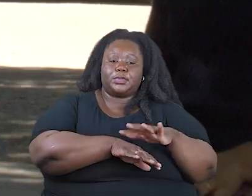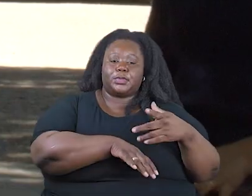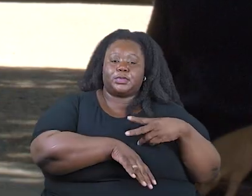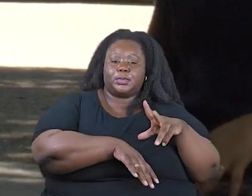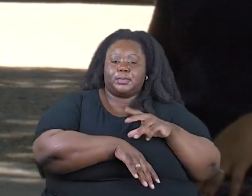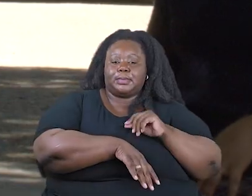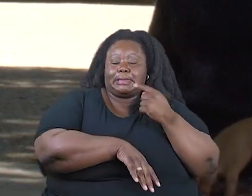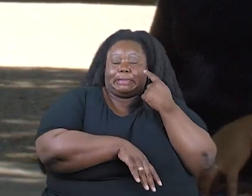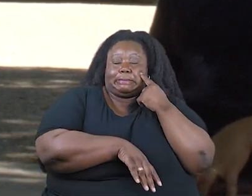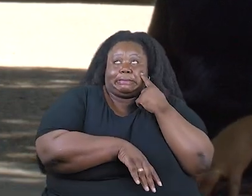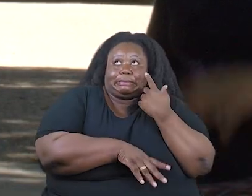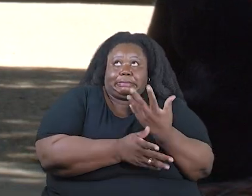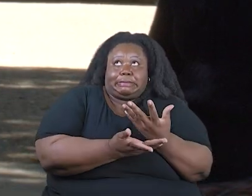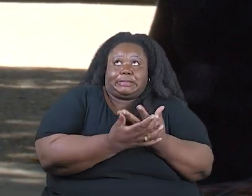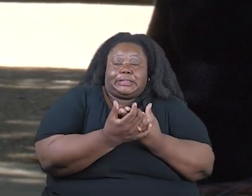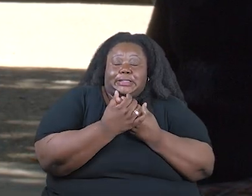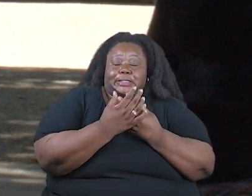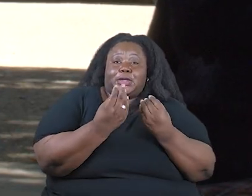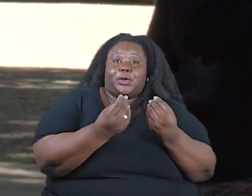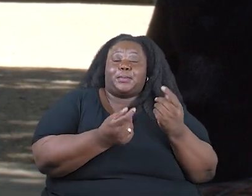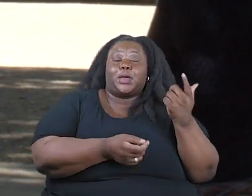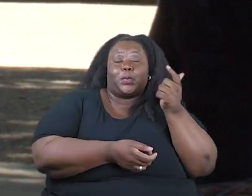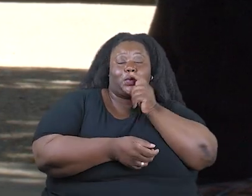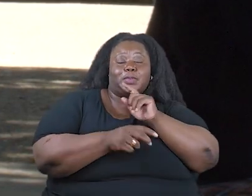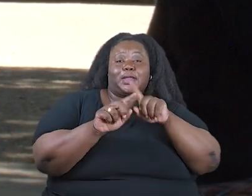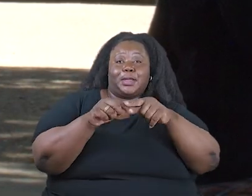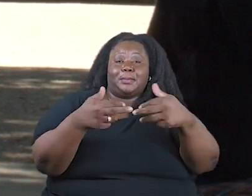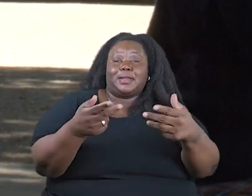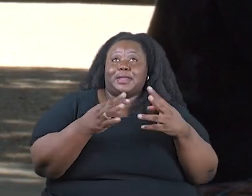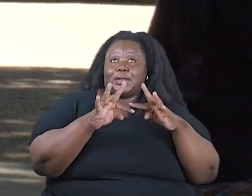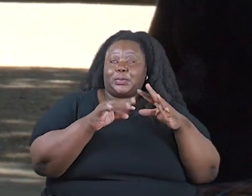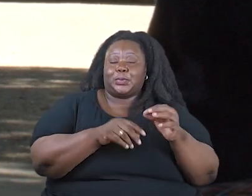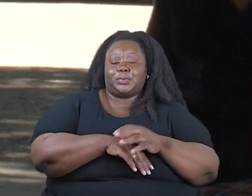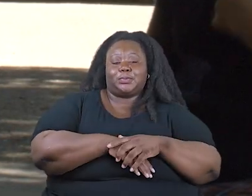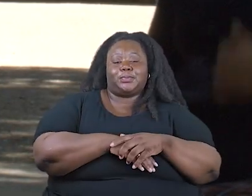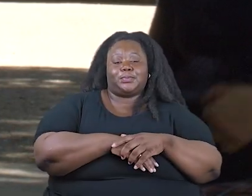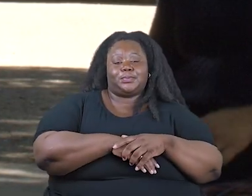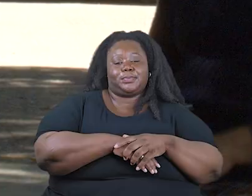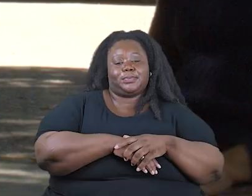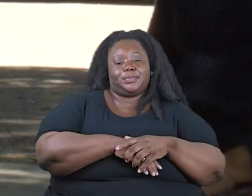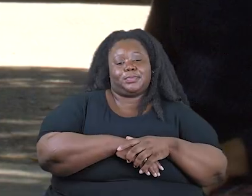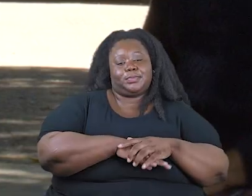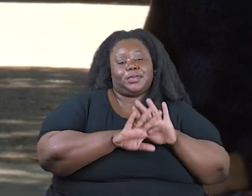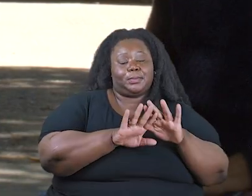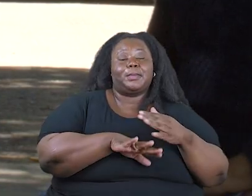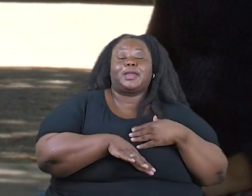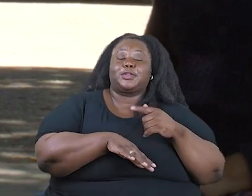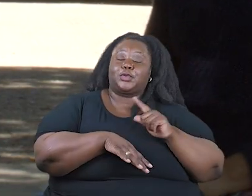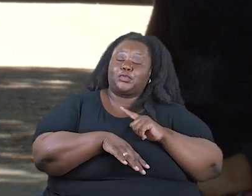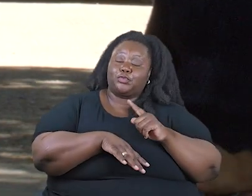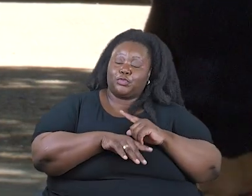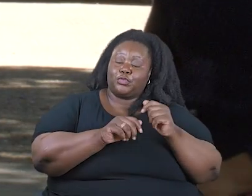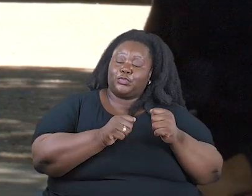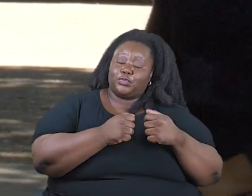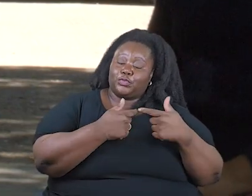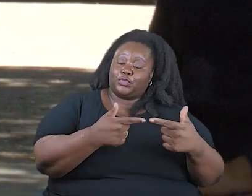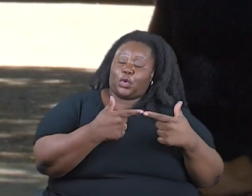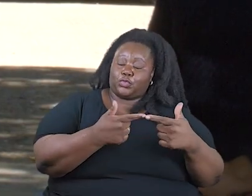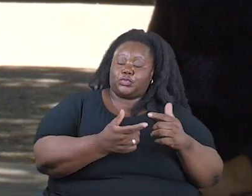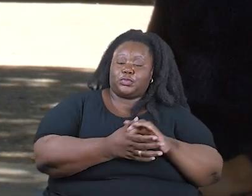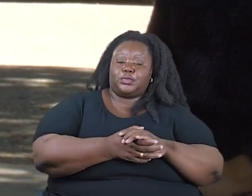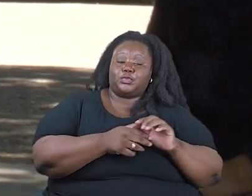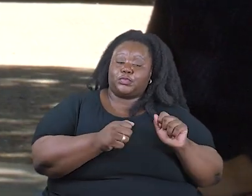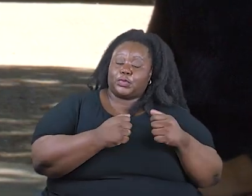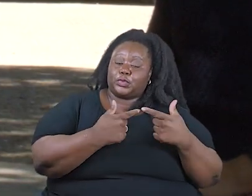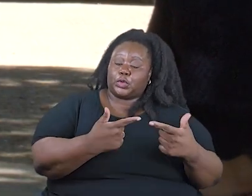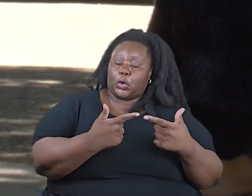pensei, tô lascado agora, né? Para conseguir material para isso. Mas eu tive uma